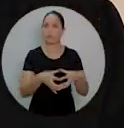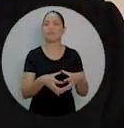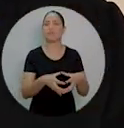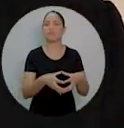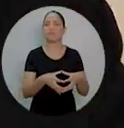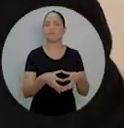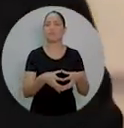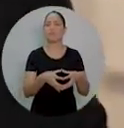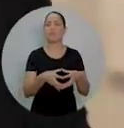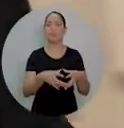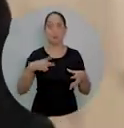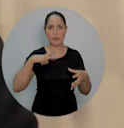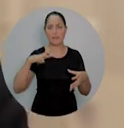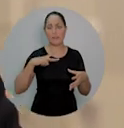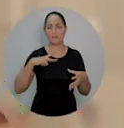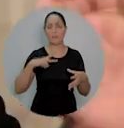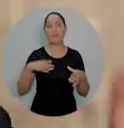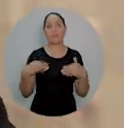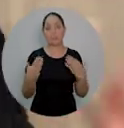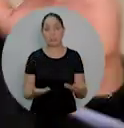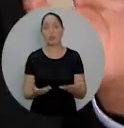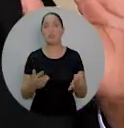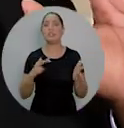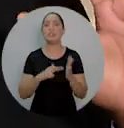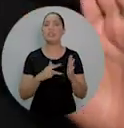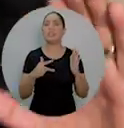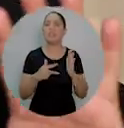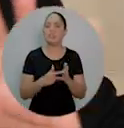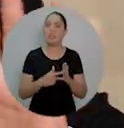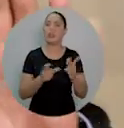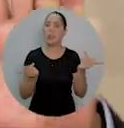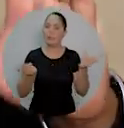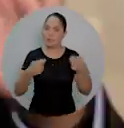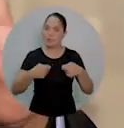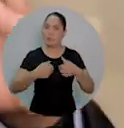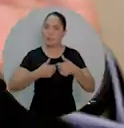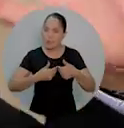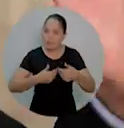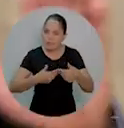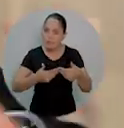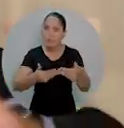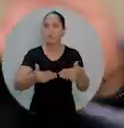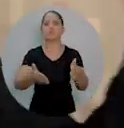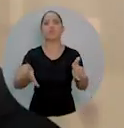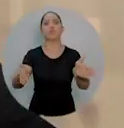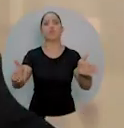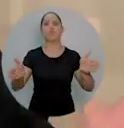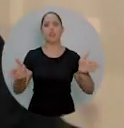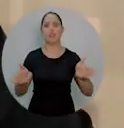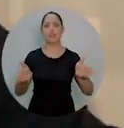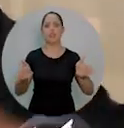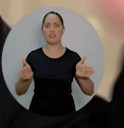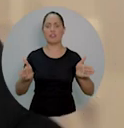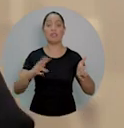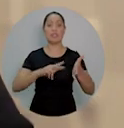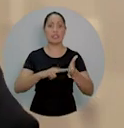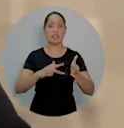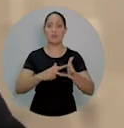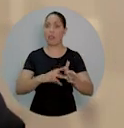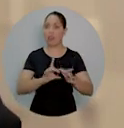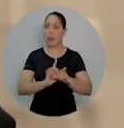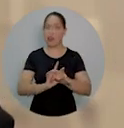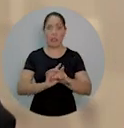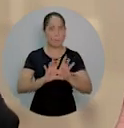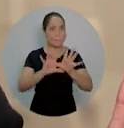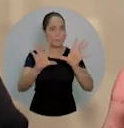o transporte coletivo privado. Ou seja, ela abre uma porta, uma porteira, um portão, uma estrada sem